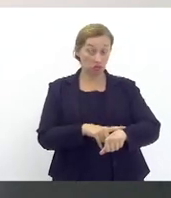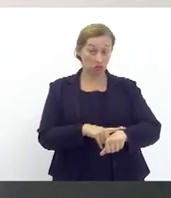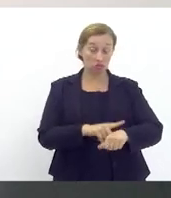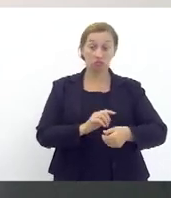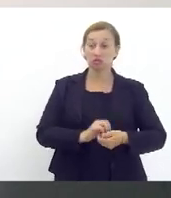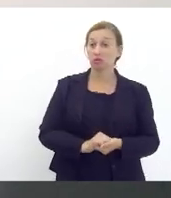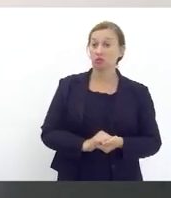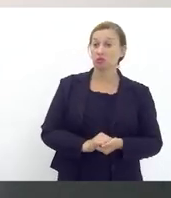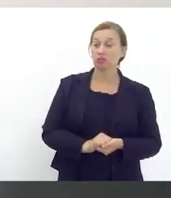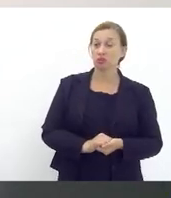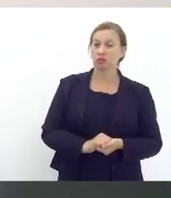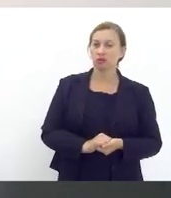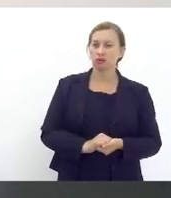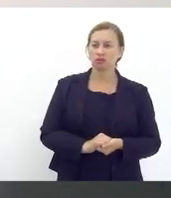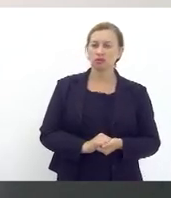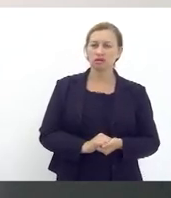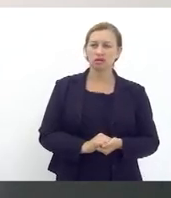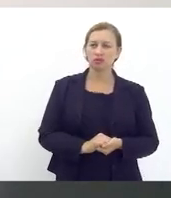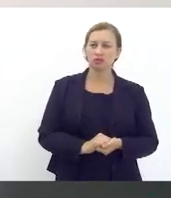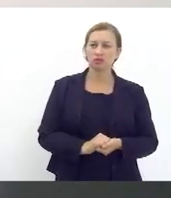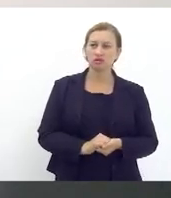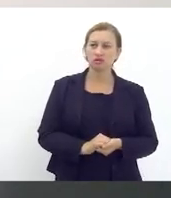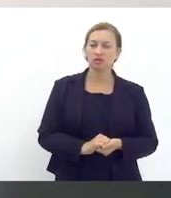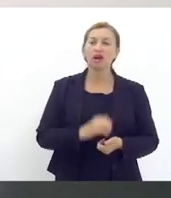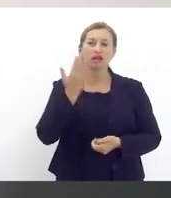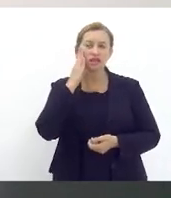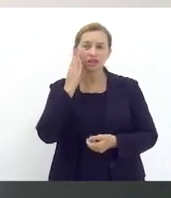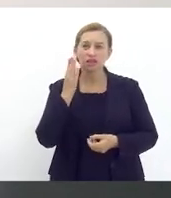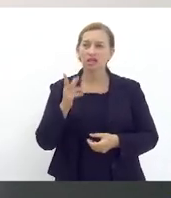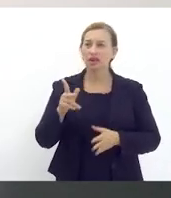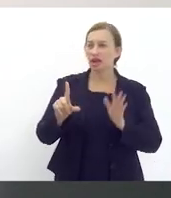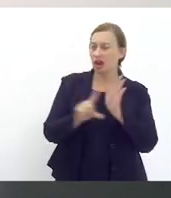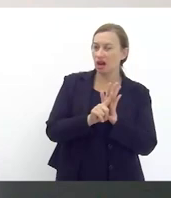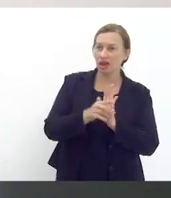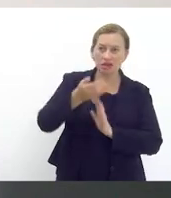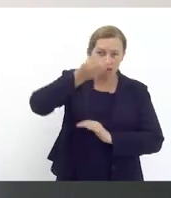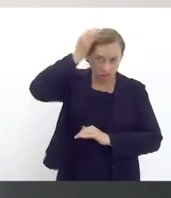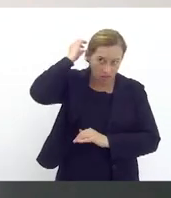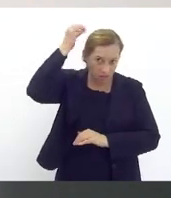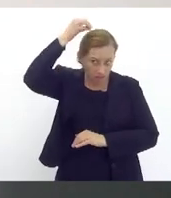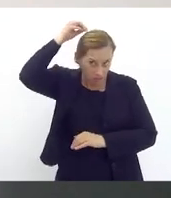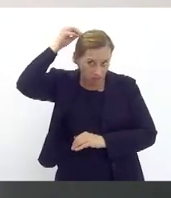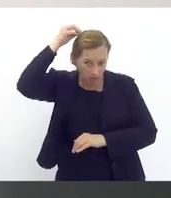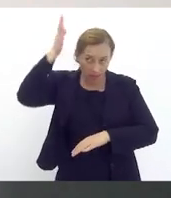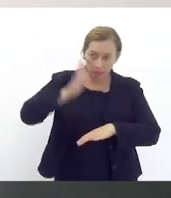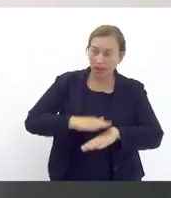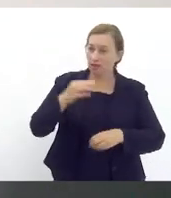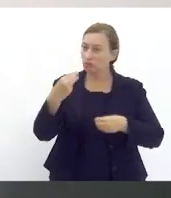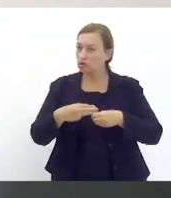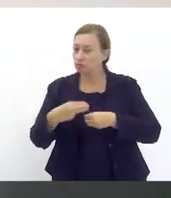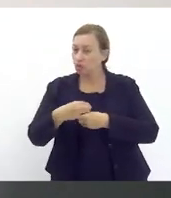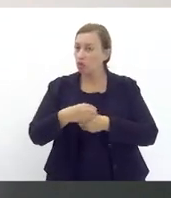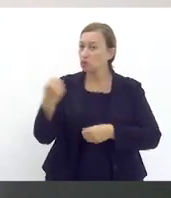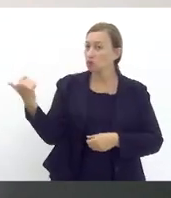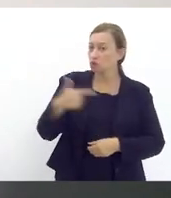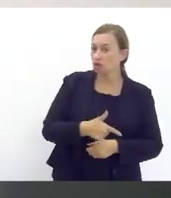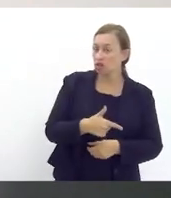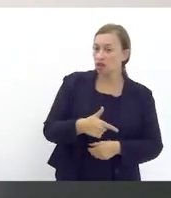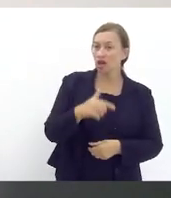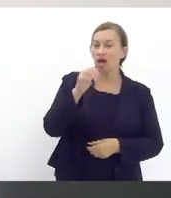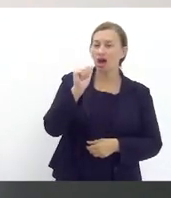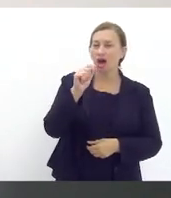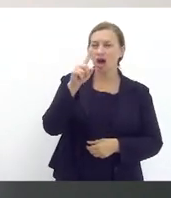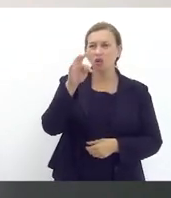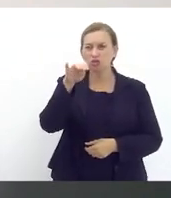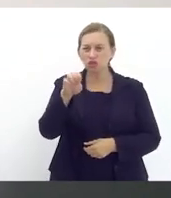dada nesse momento presente no caso de Duque de Caxias mas entender que Paulo Gustavo Ela é uma lei muito mais municipalista do que foi ao de blank